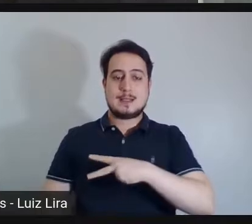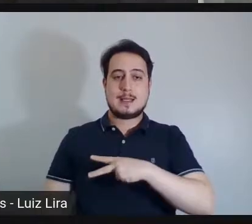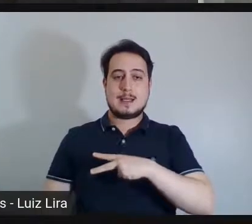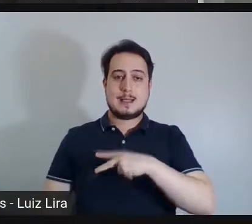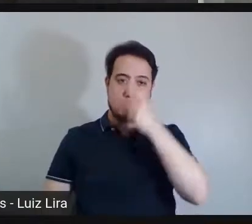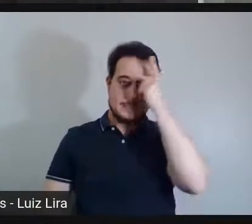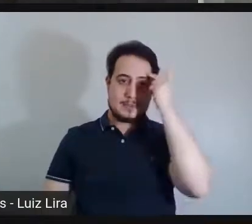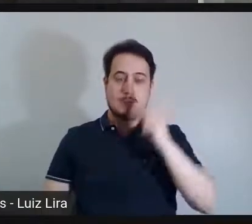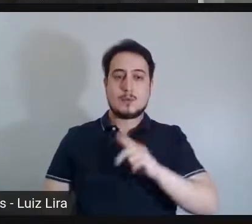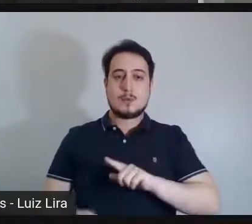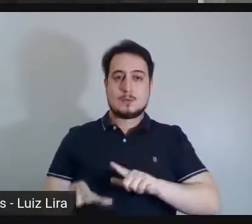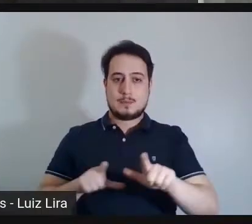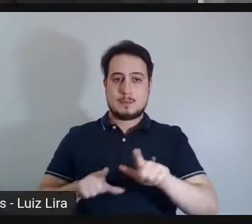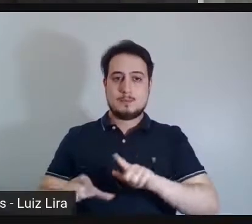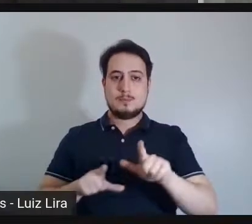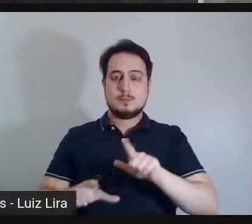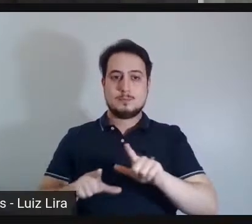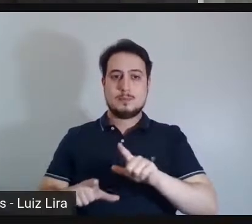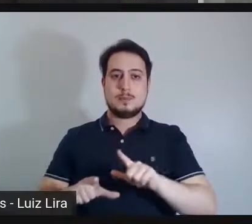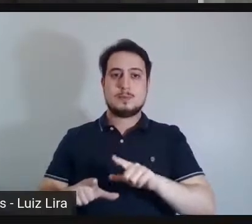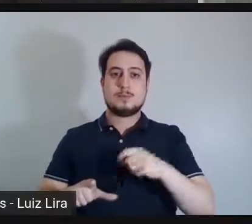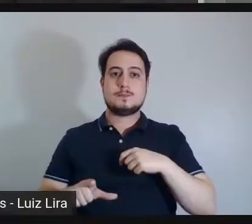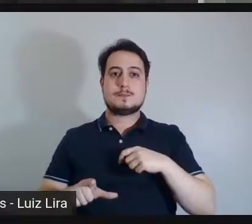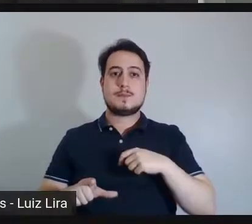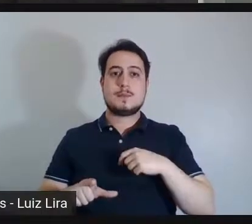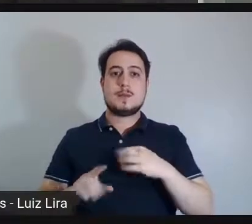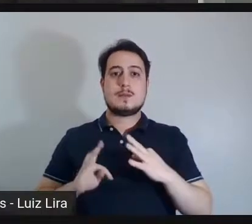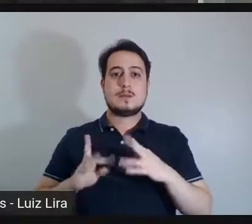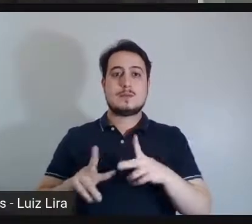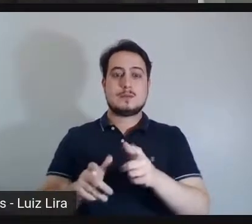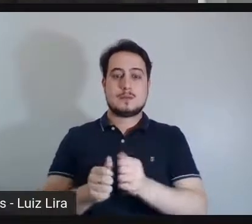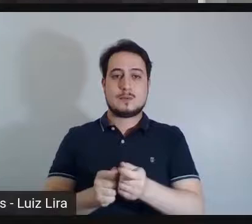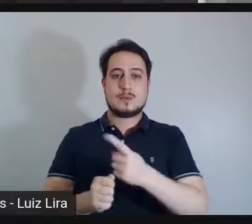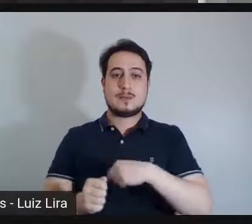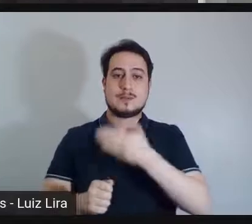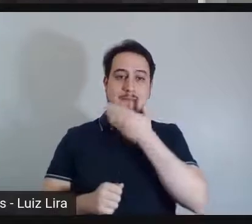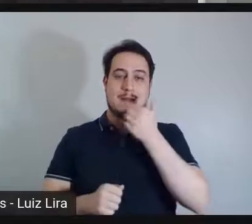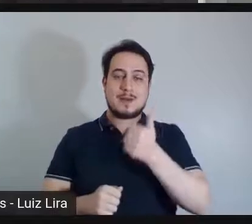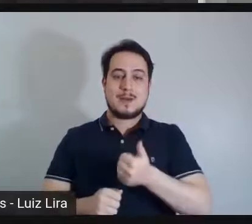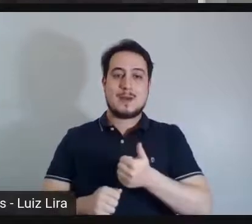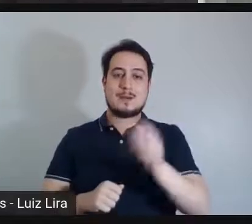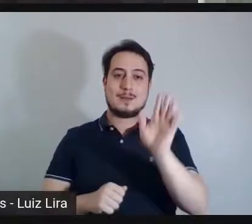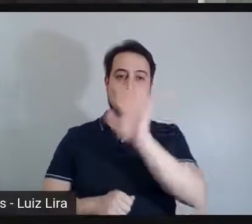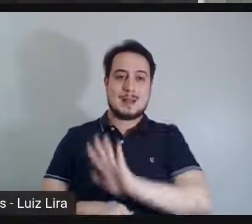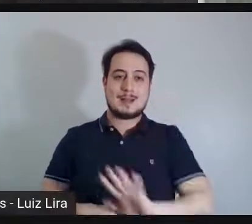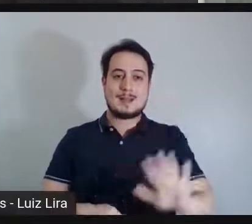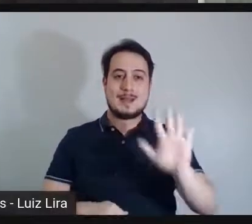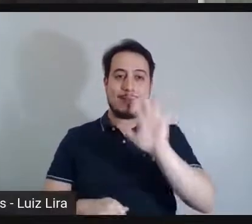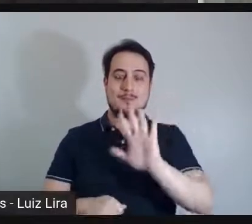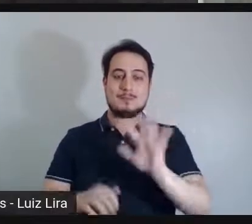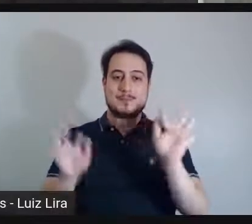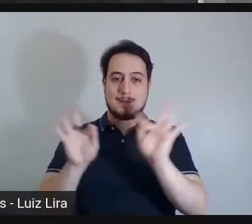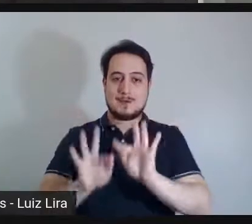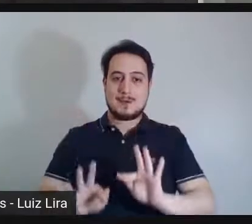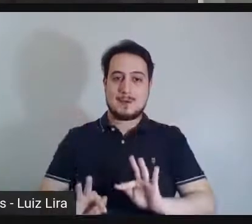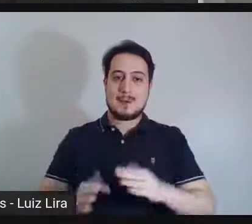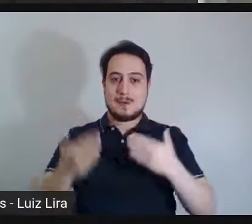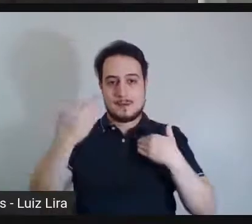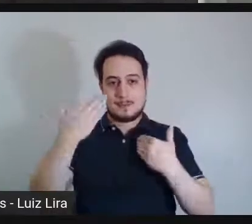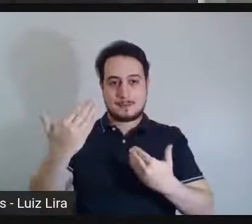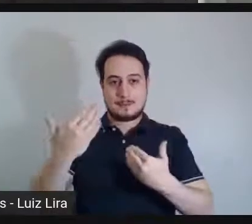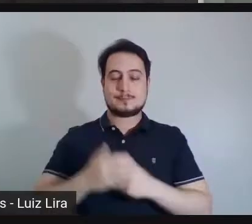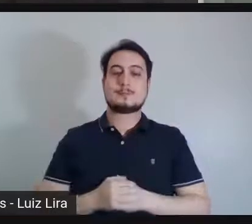doutora André e o doutor João, são os melhores do Brasil. Para quem está participando pela primeira